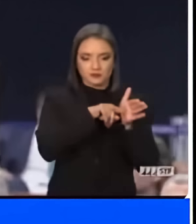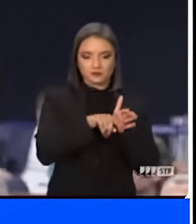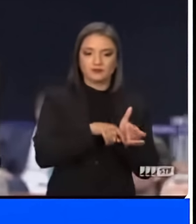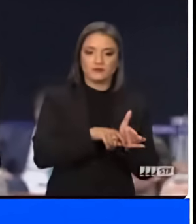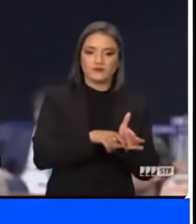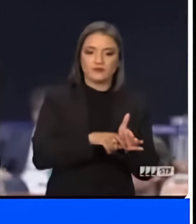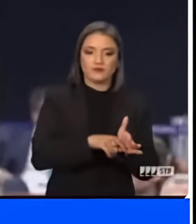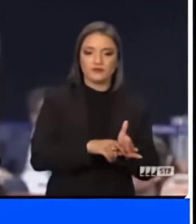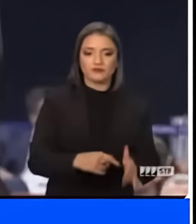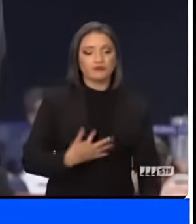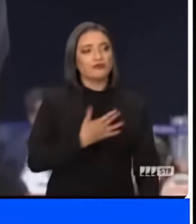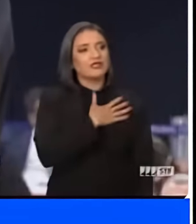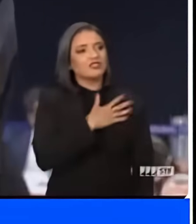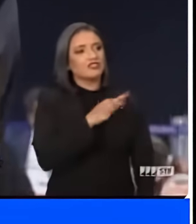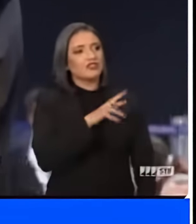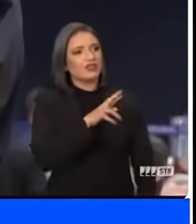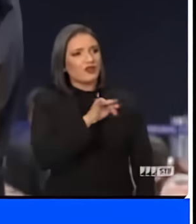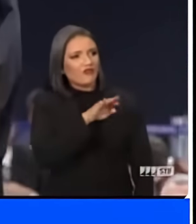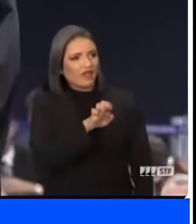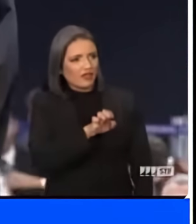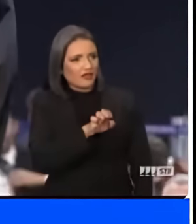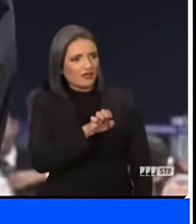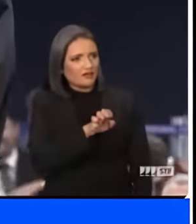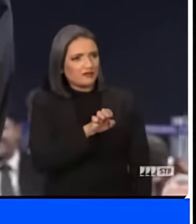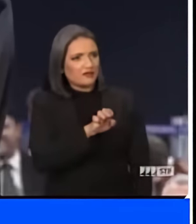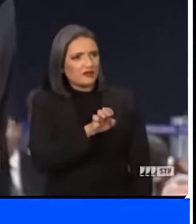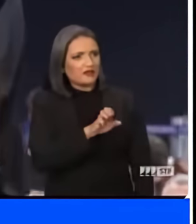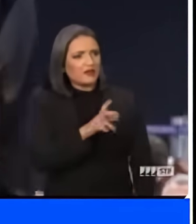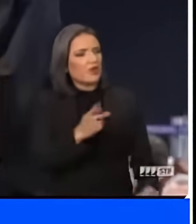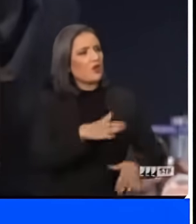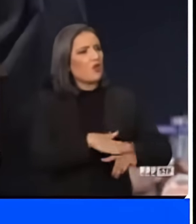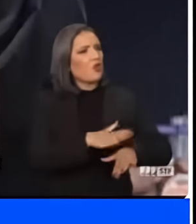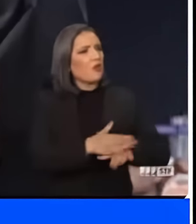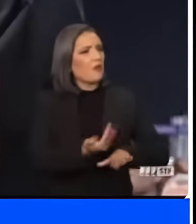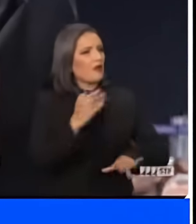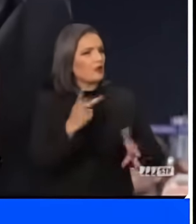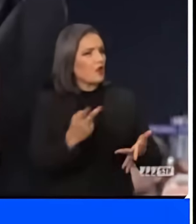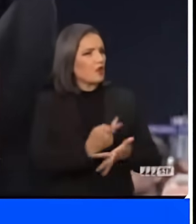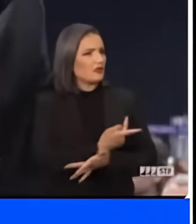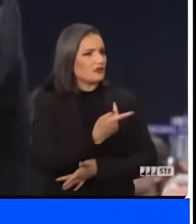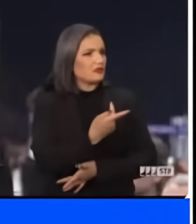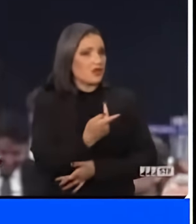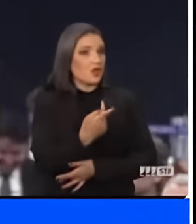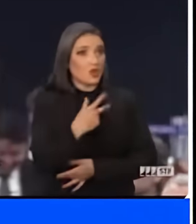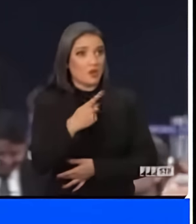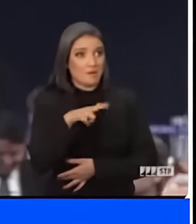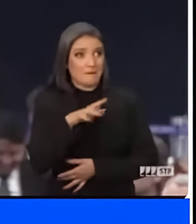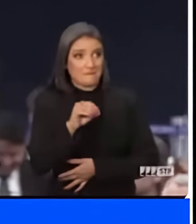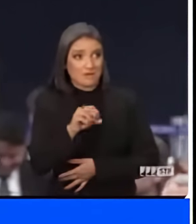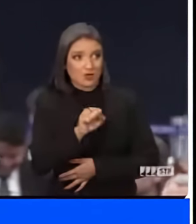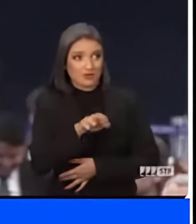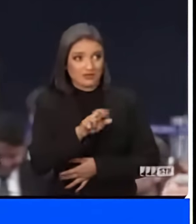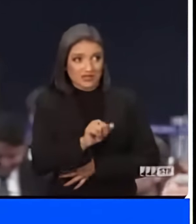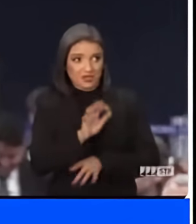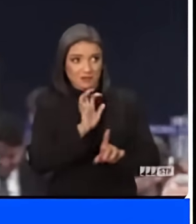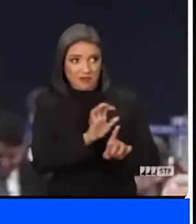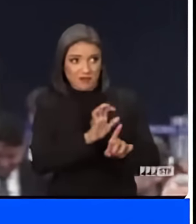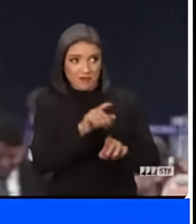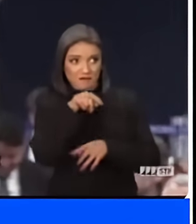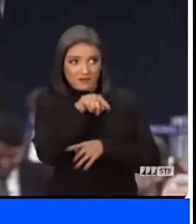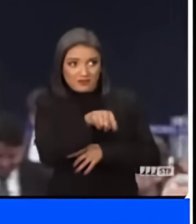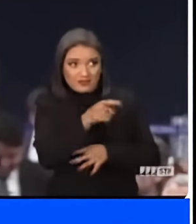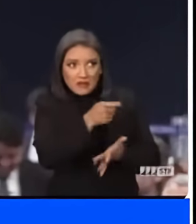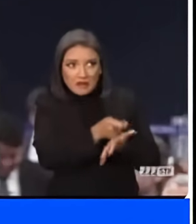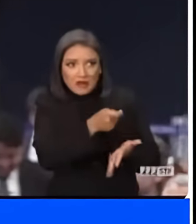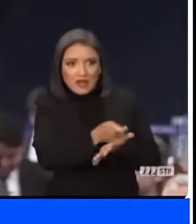General Freire Gomes, em algum momento, o general Paulo Sérgio pressionou o senhor a aderir